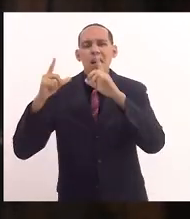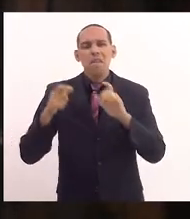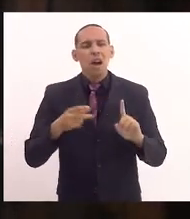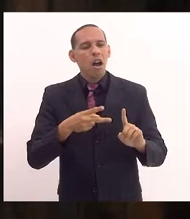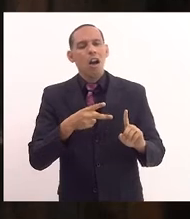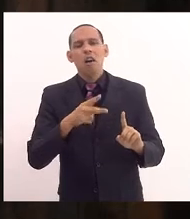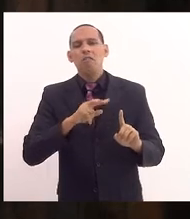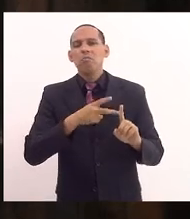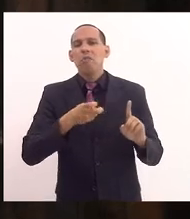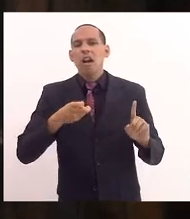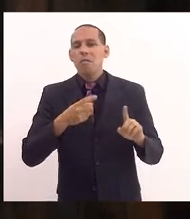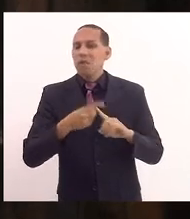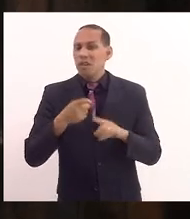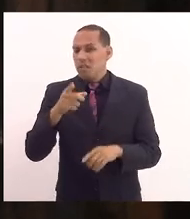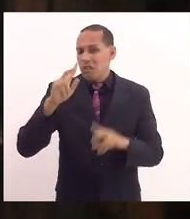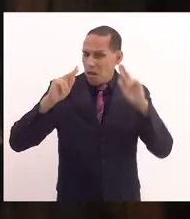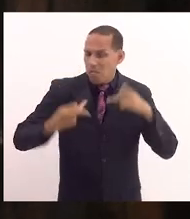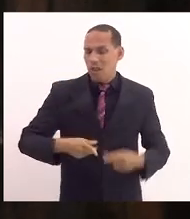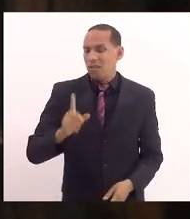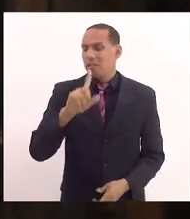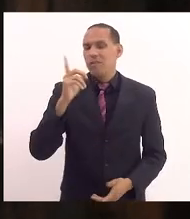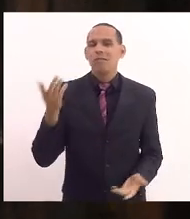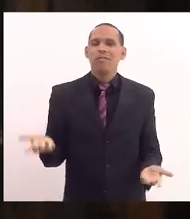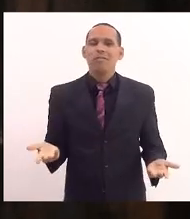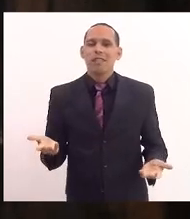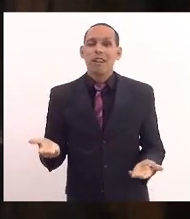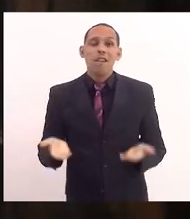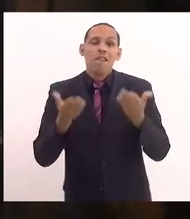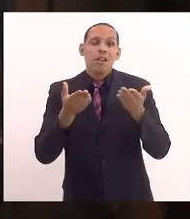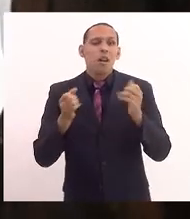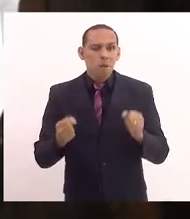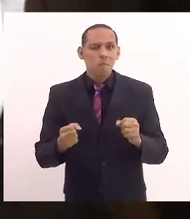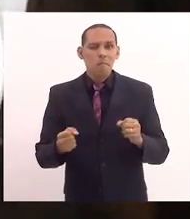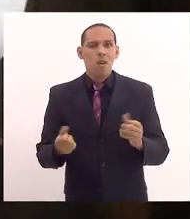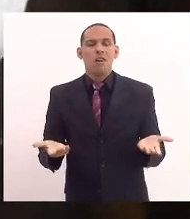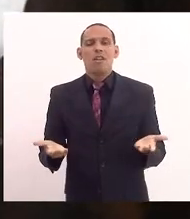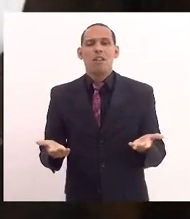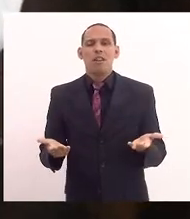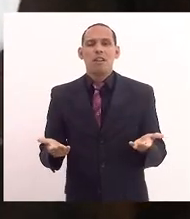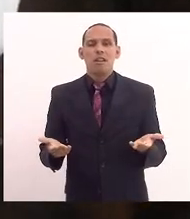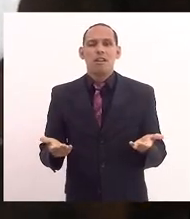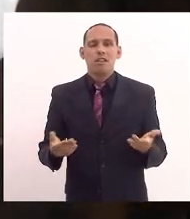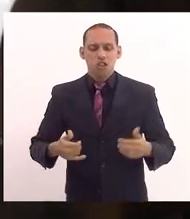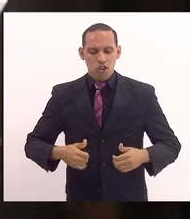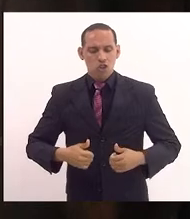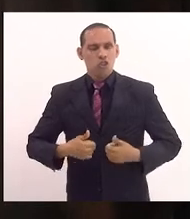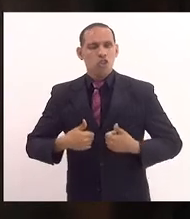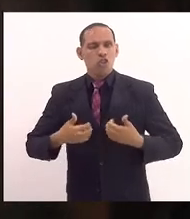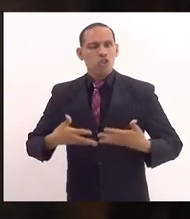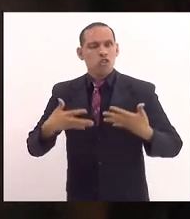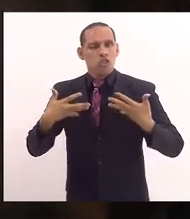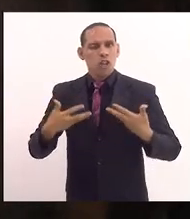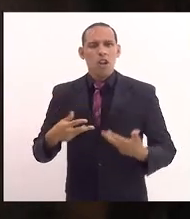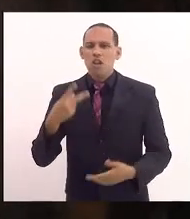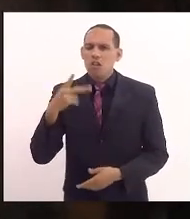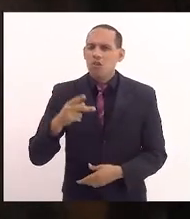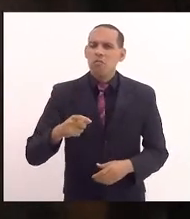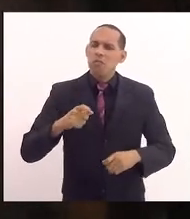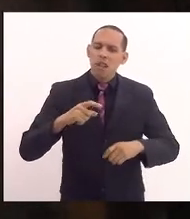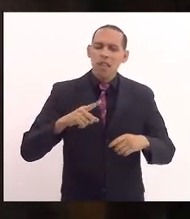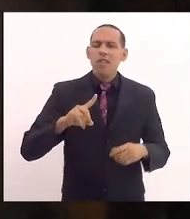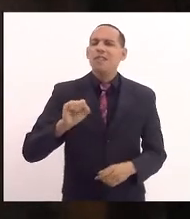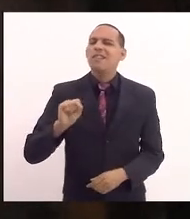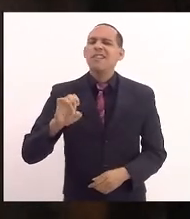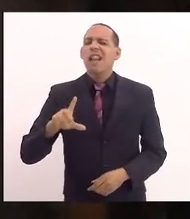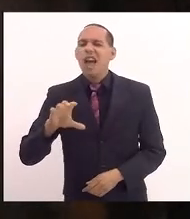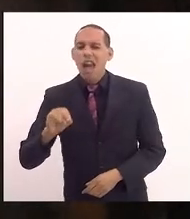fotográfico porque você não é humano. Você pode ser violada na sua dignidade, na sua sexualidade, porque você